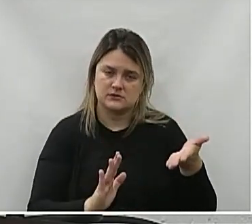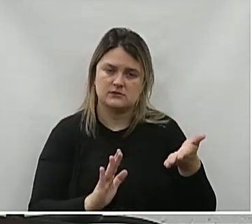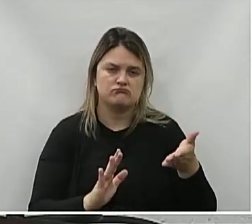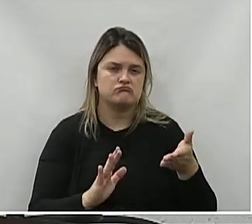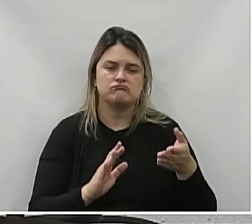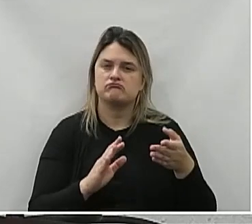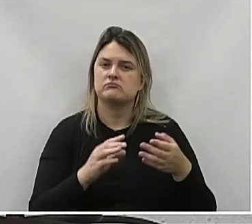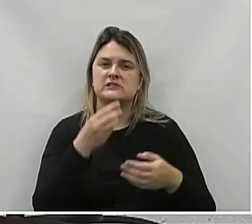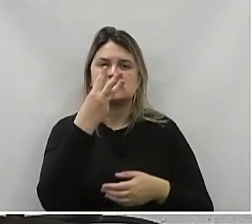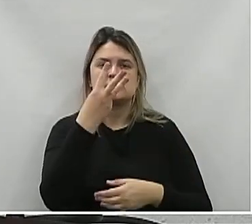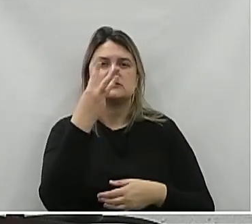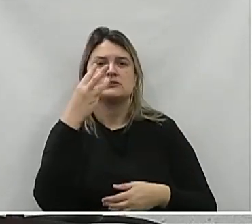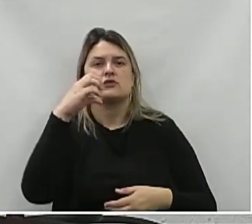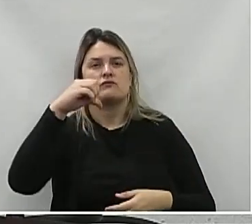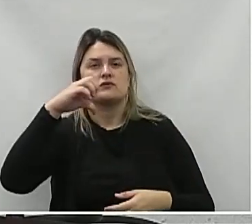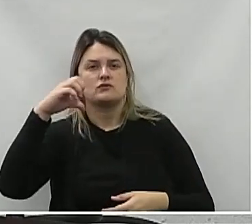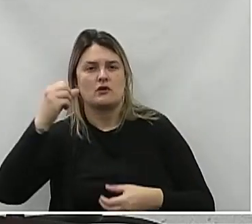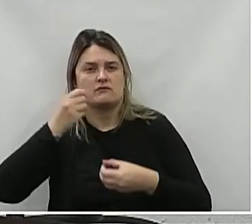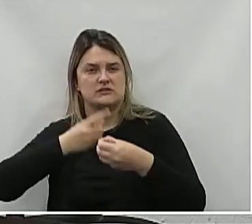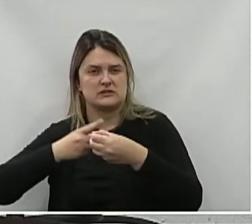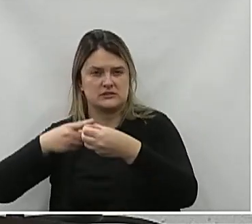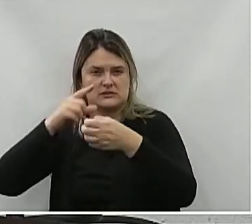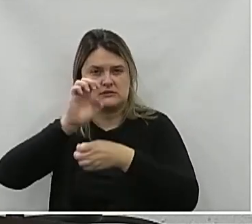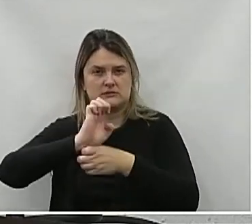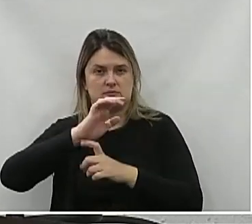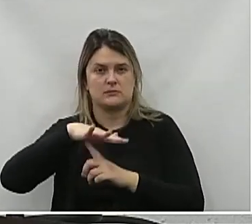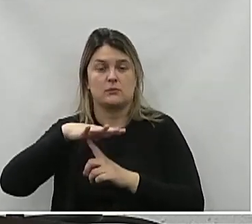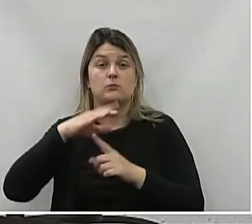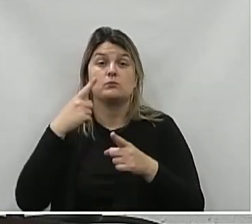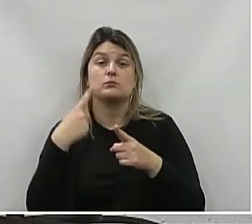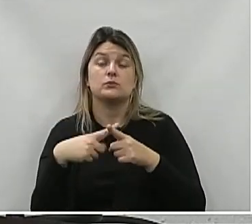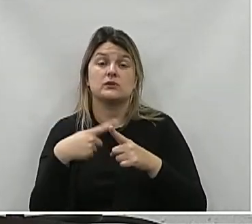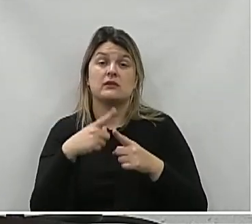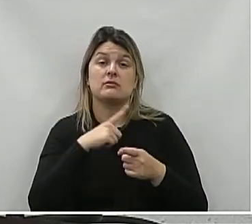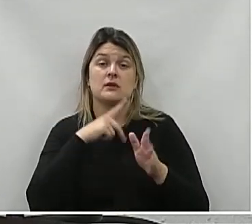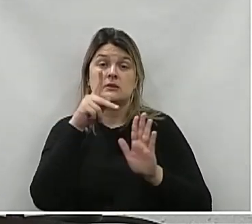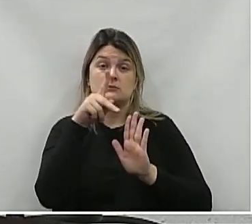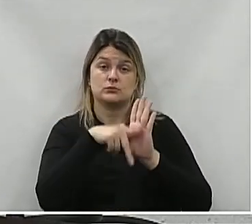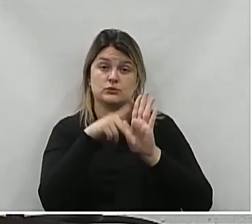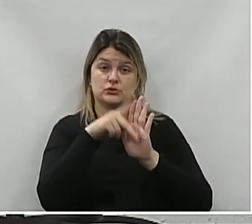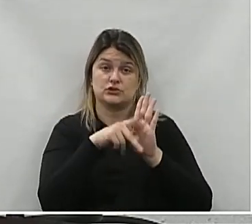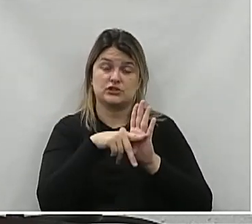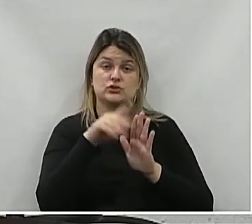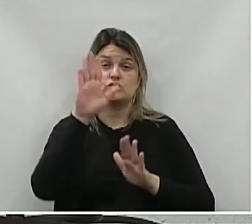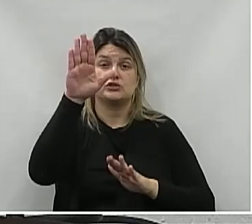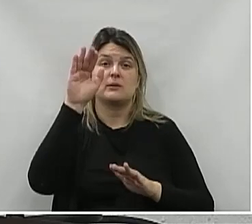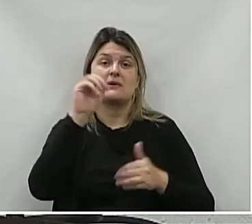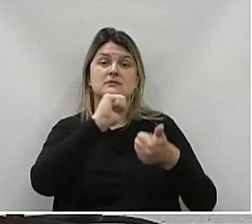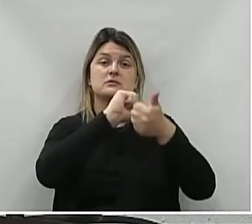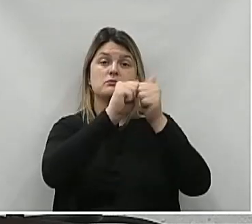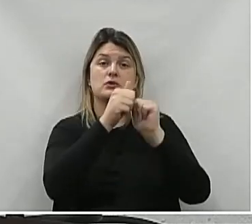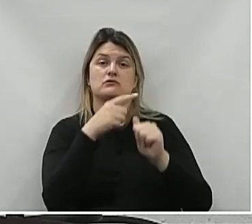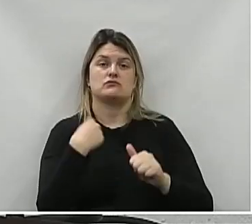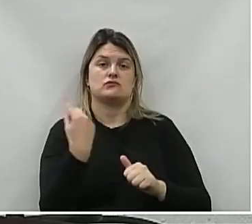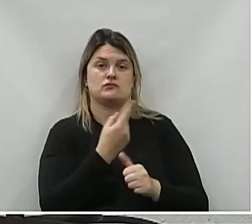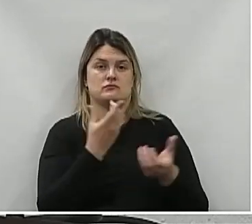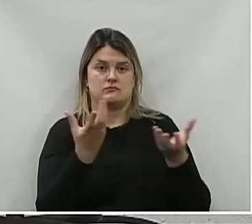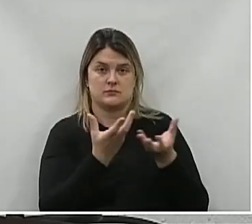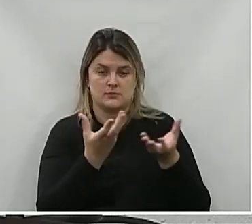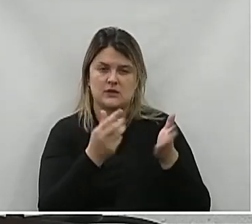em todos os 399 municípios do Paraná, por meio de um dos projetos que se chama O Esporte que